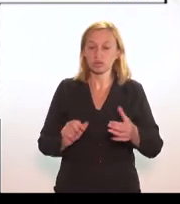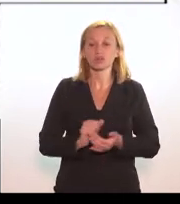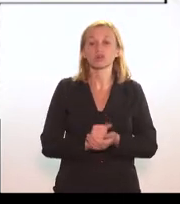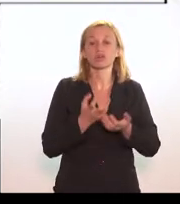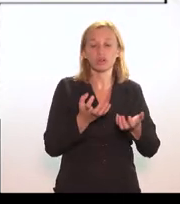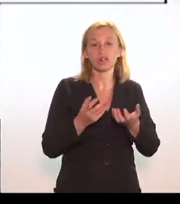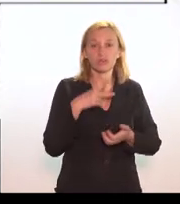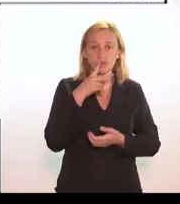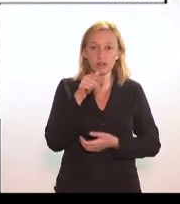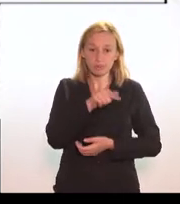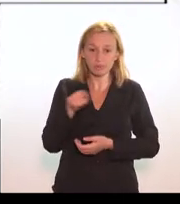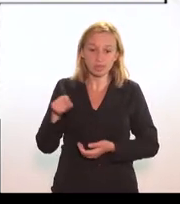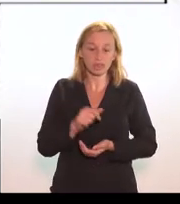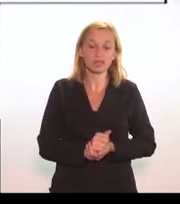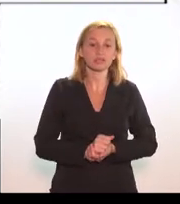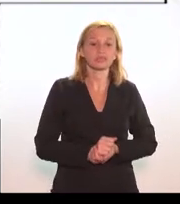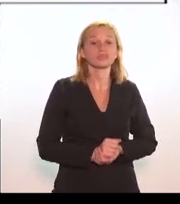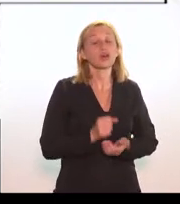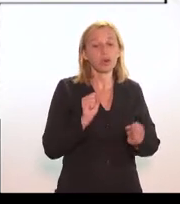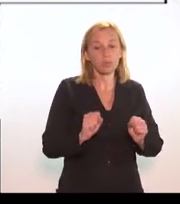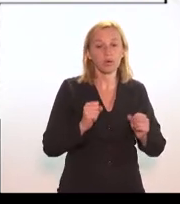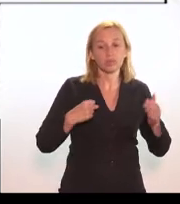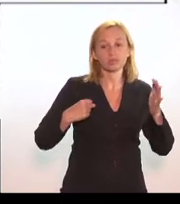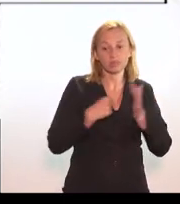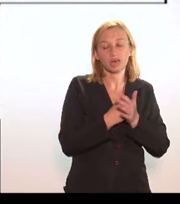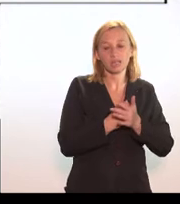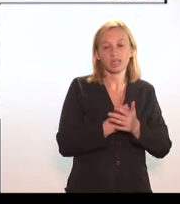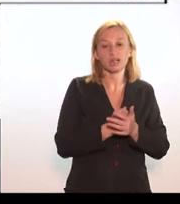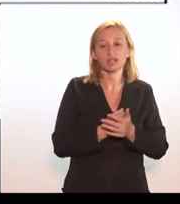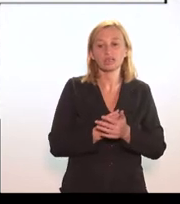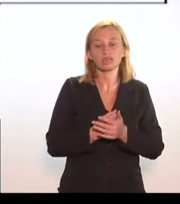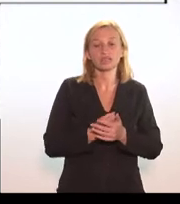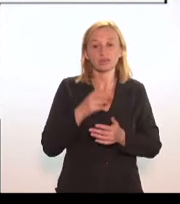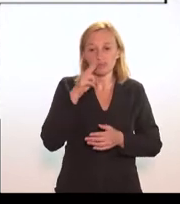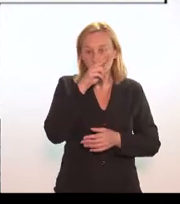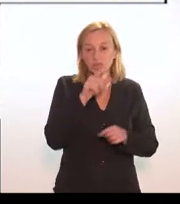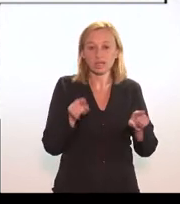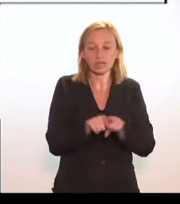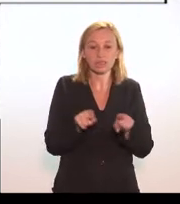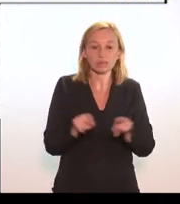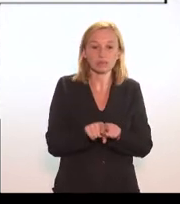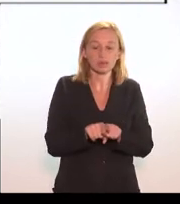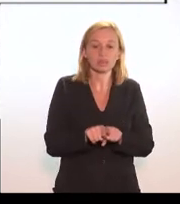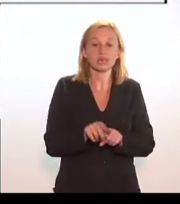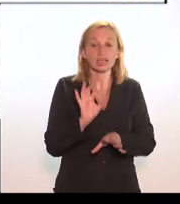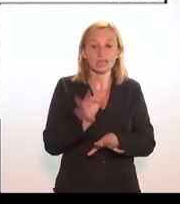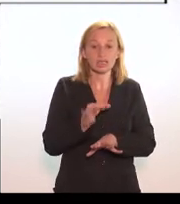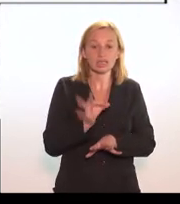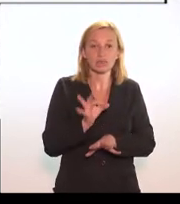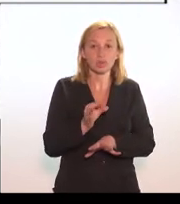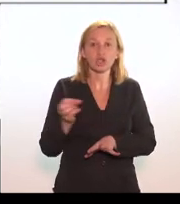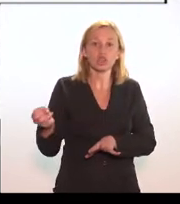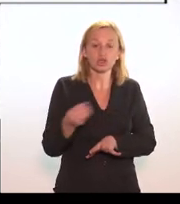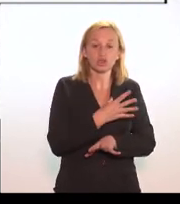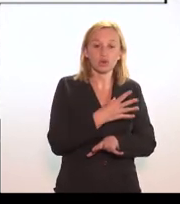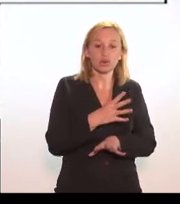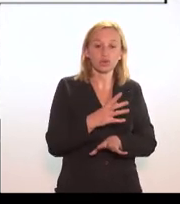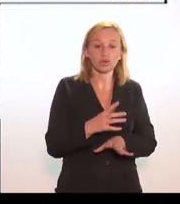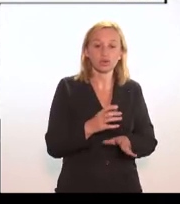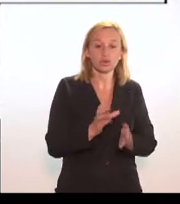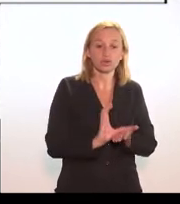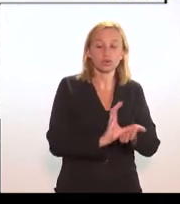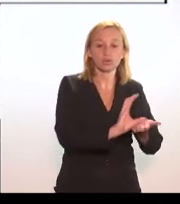deixar no radar e que pode impactar a arrecadação e vai forçar a Fazenda também a buscar, evidentemente, novas fontes de receita